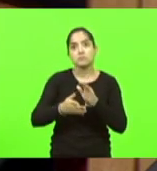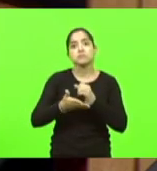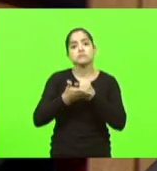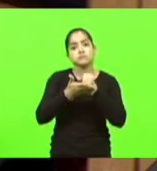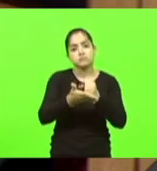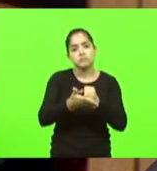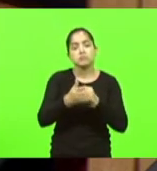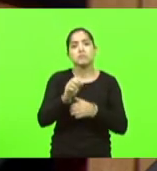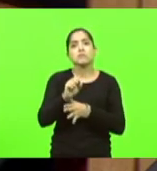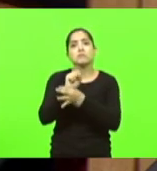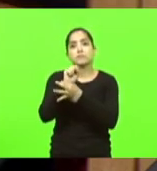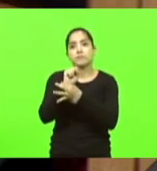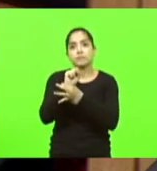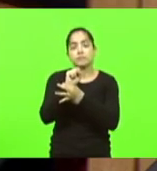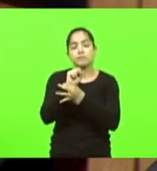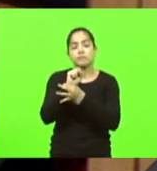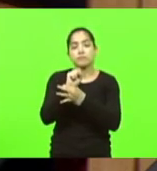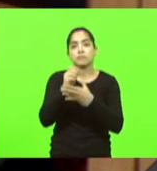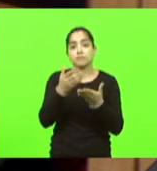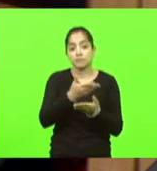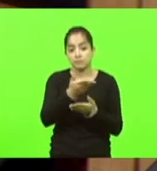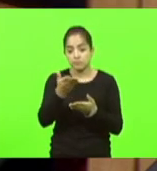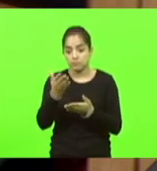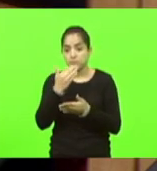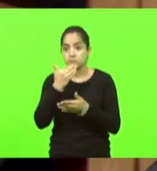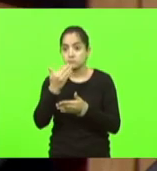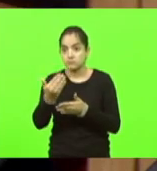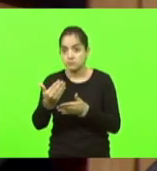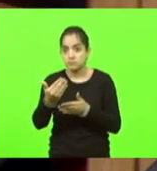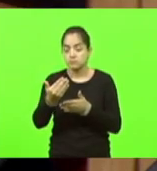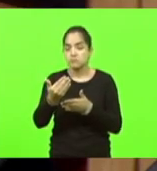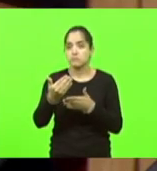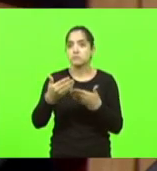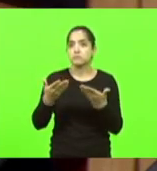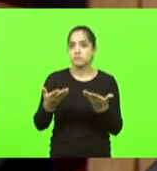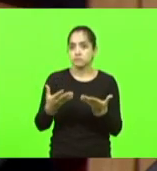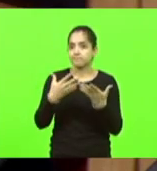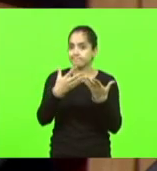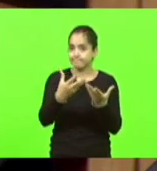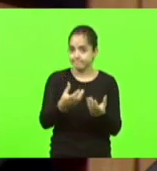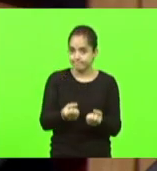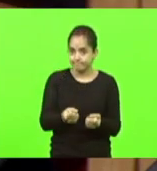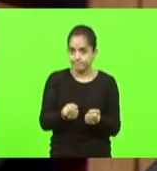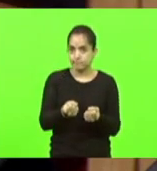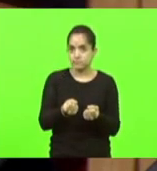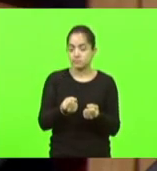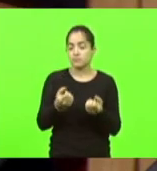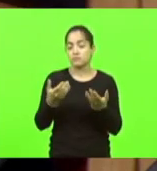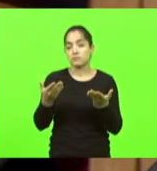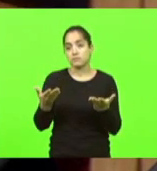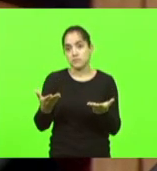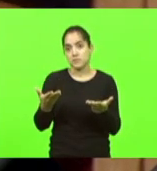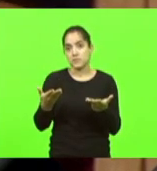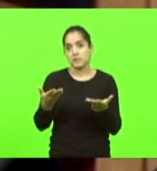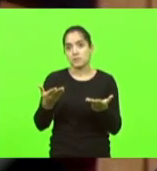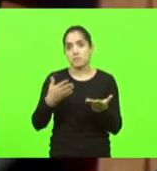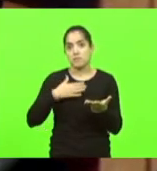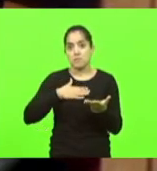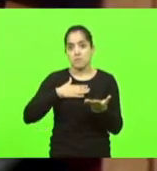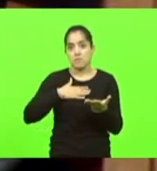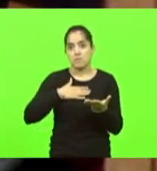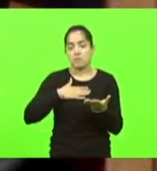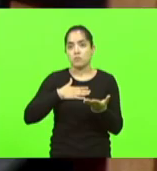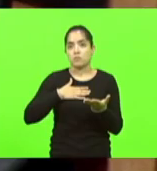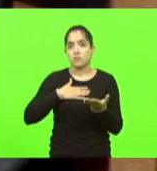estado tenha robustez para que esses pedidos que virão sejam acolhidos e eu não posso aqui eu